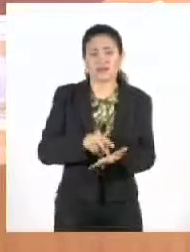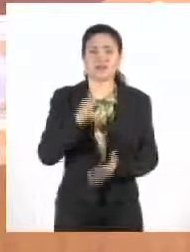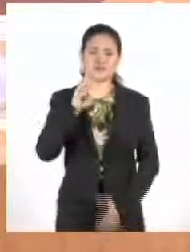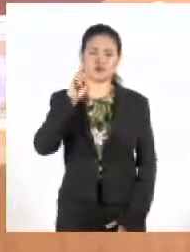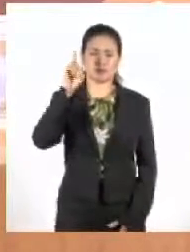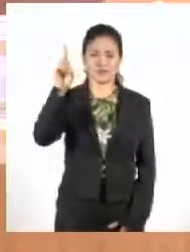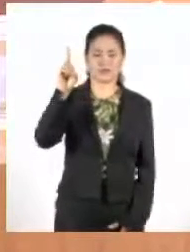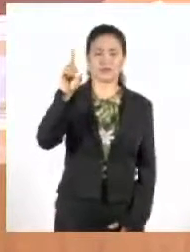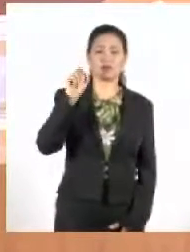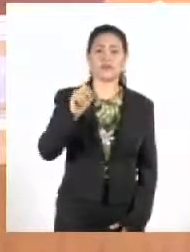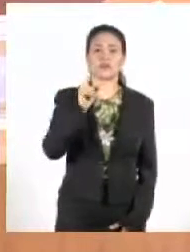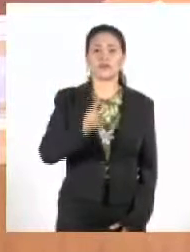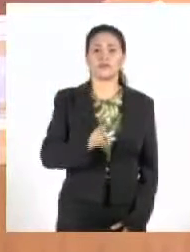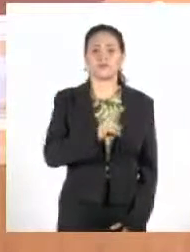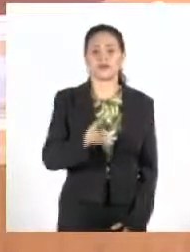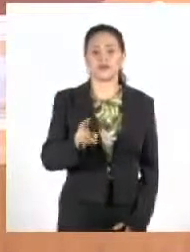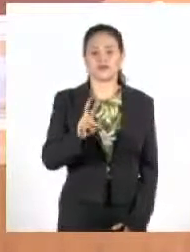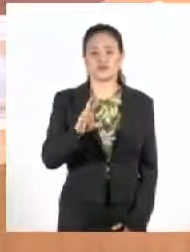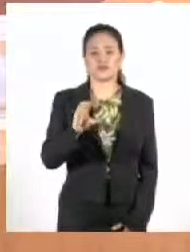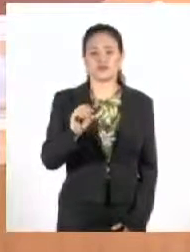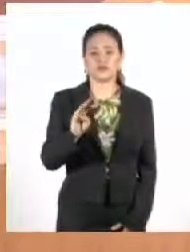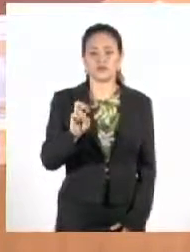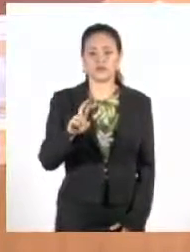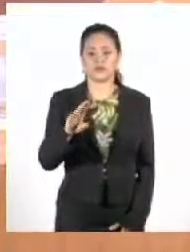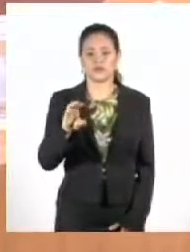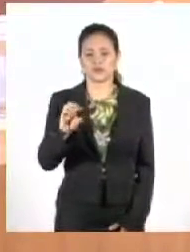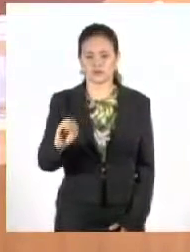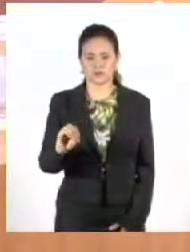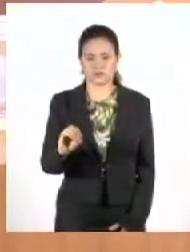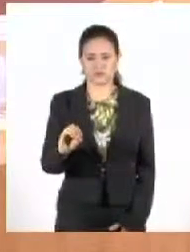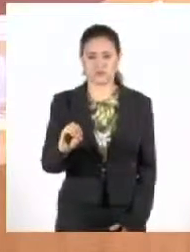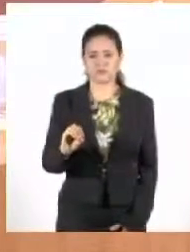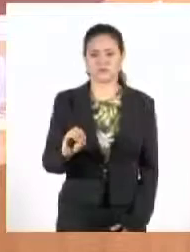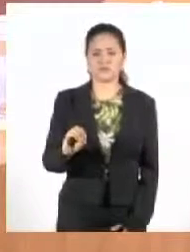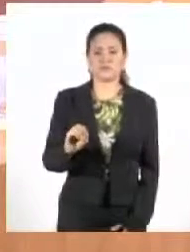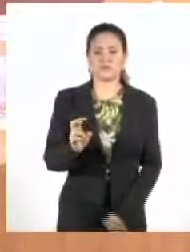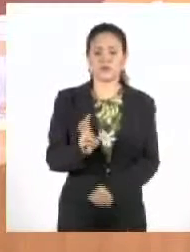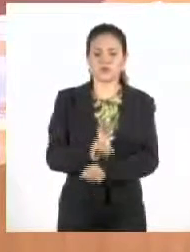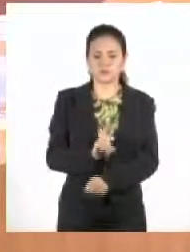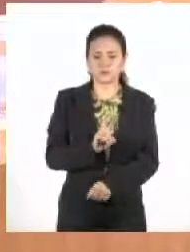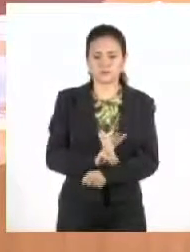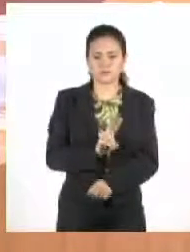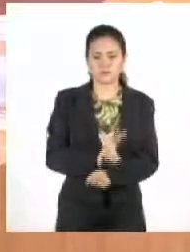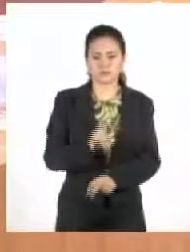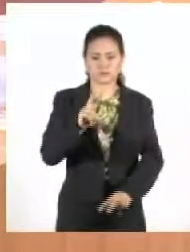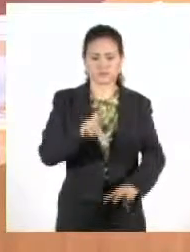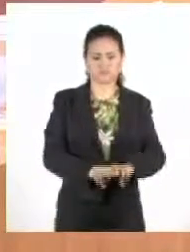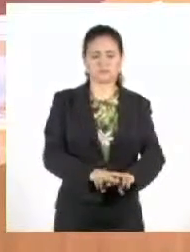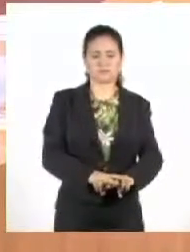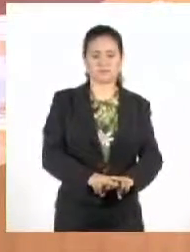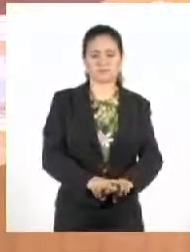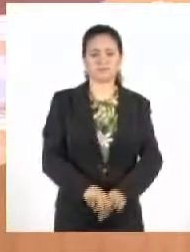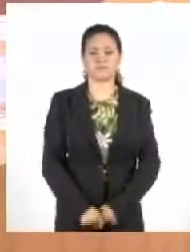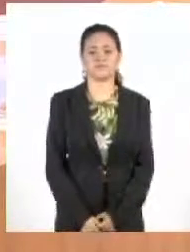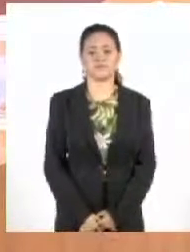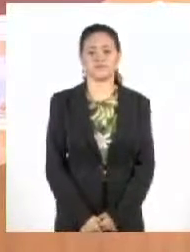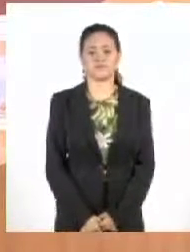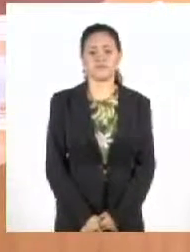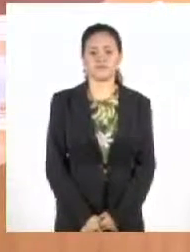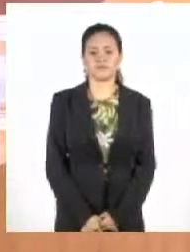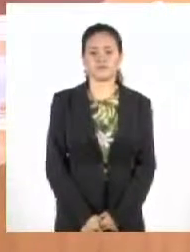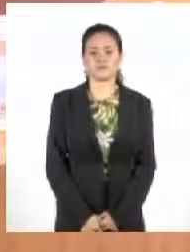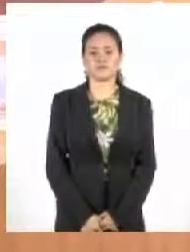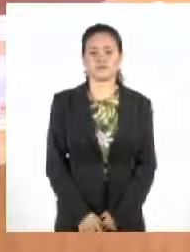que é o padre Roberto, da pastoral carcerária. Flávio Dino humilhou,